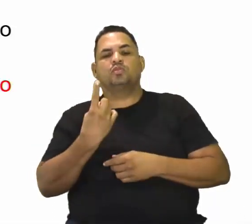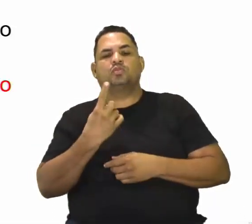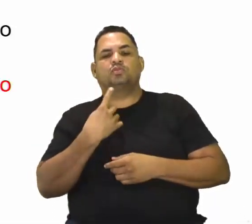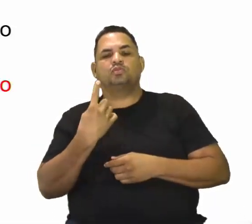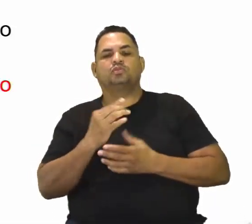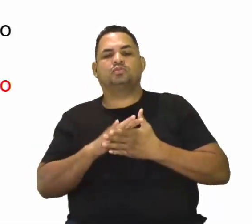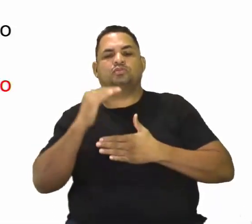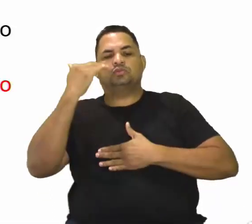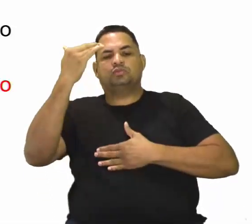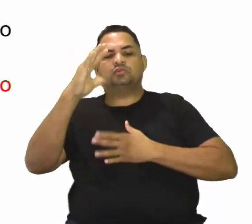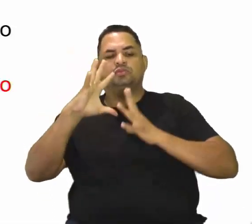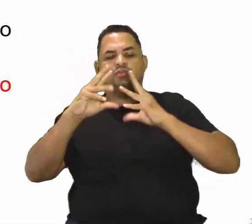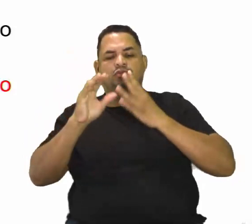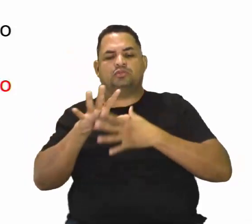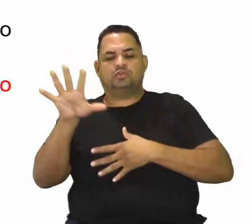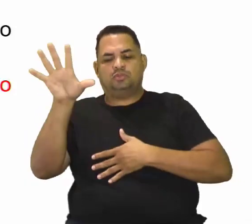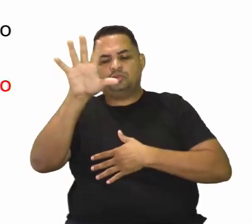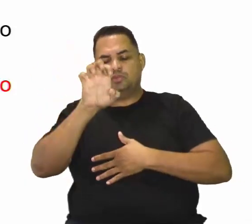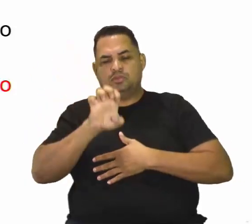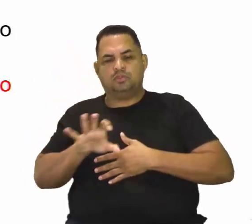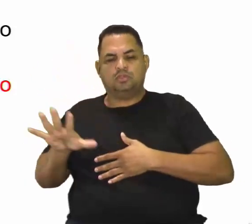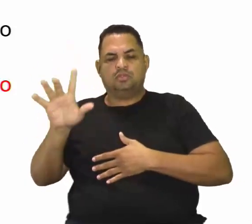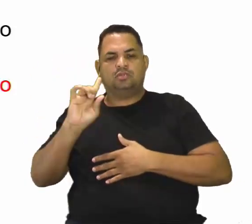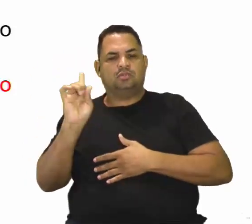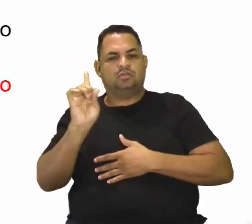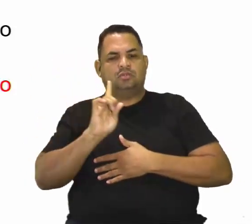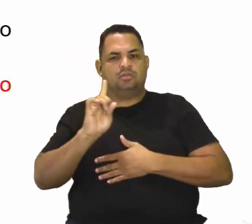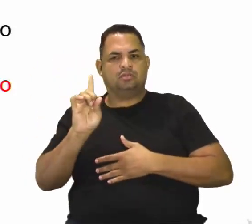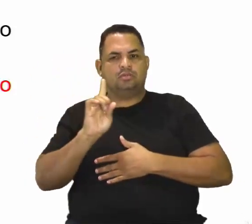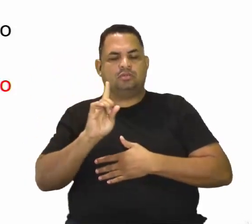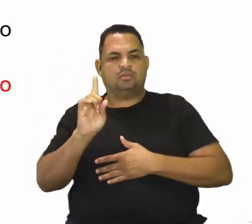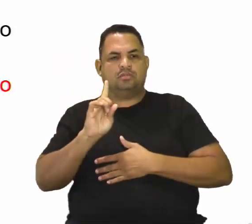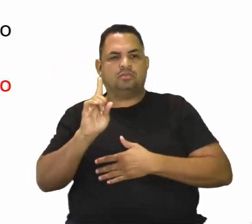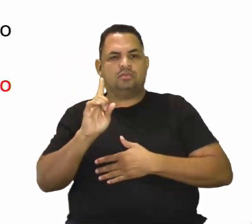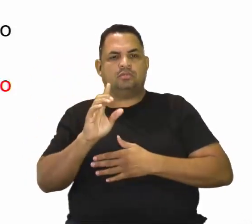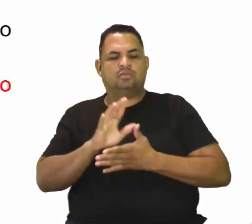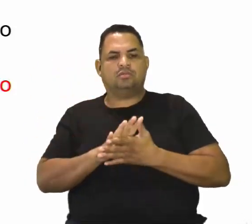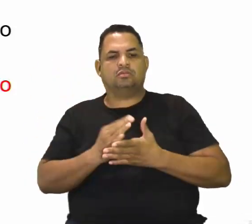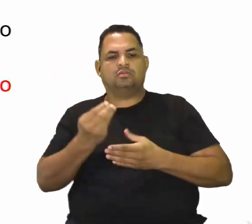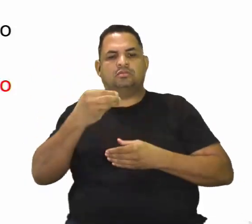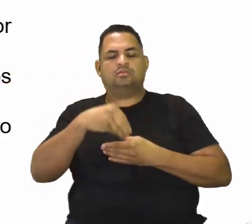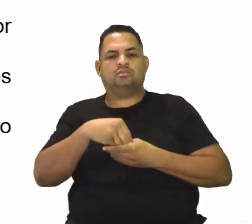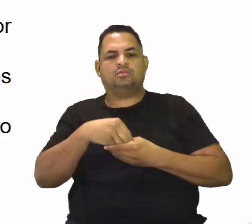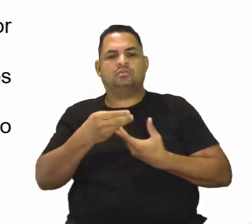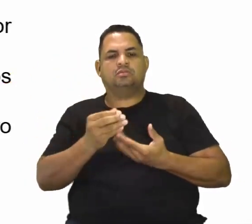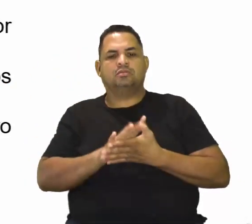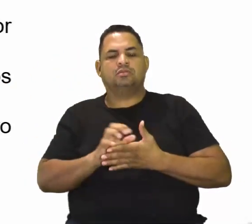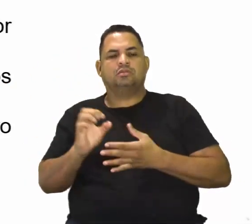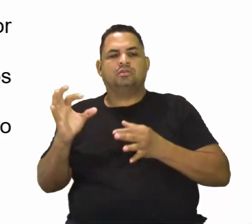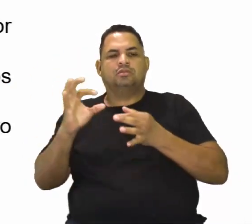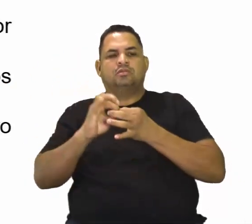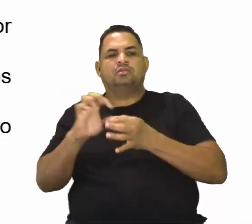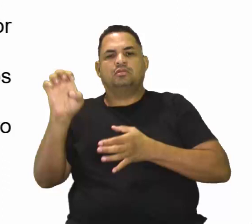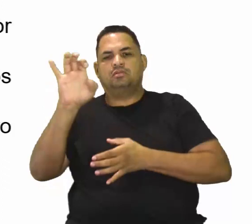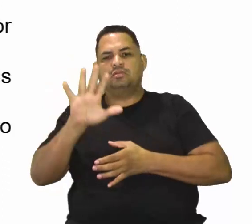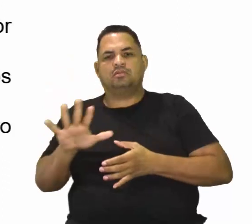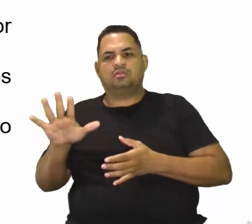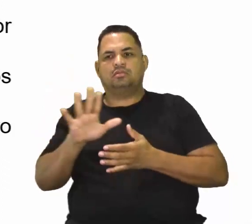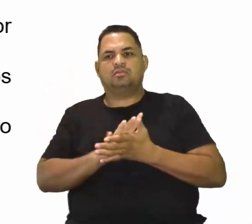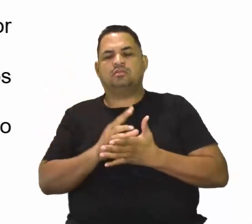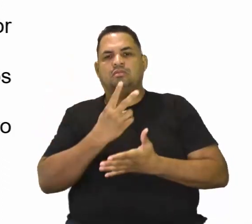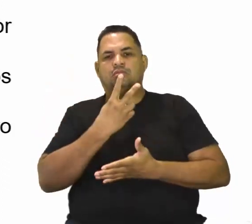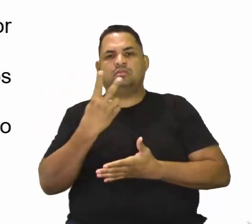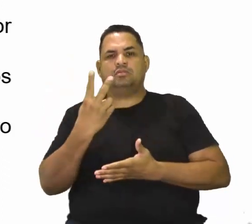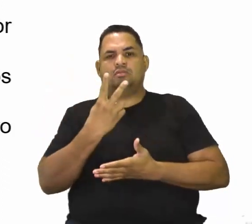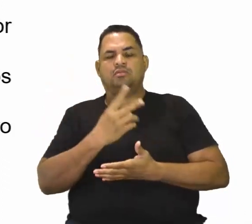soberano sobre todo o território europeu. Isso não está dentro da questão da União Europeia. Vamos para a